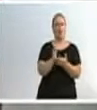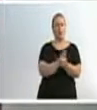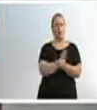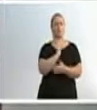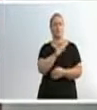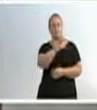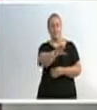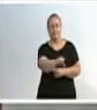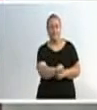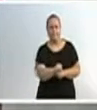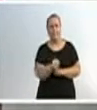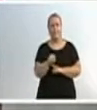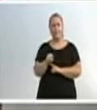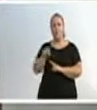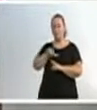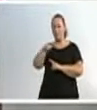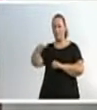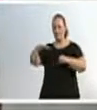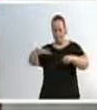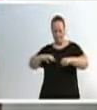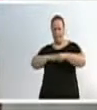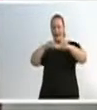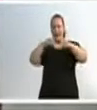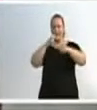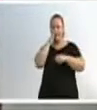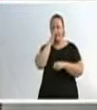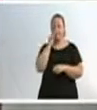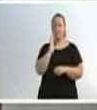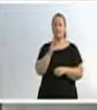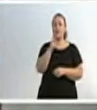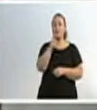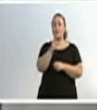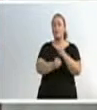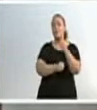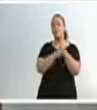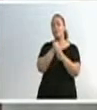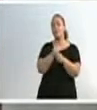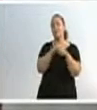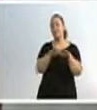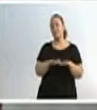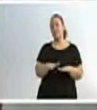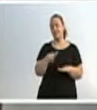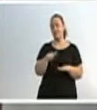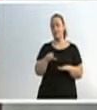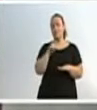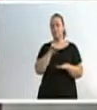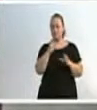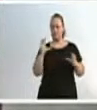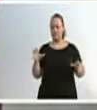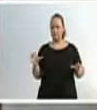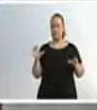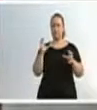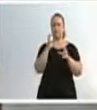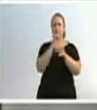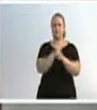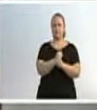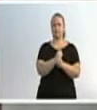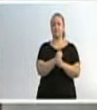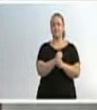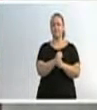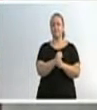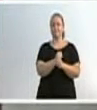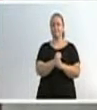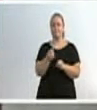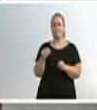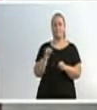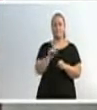sendo colocados após acidentes, né, que estão há 2 anos na instituição. Então, se a gente faz as contas, todo o orçamento anual é